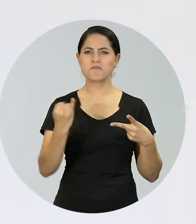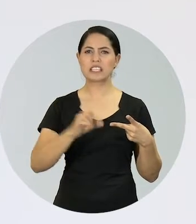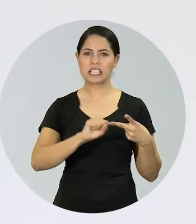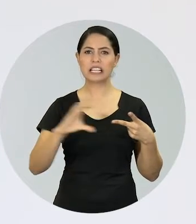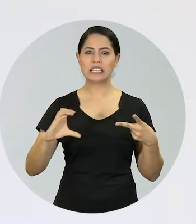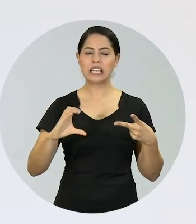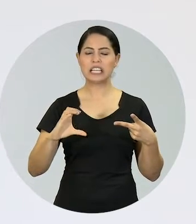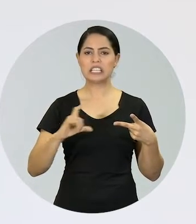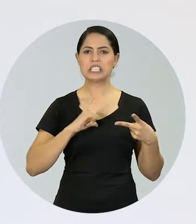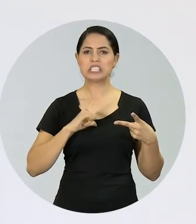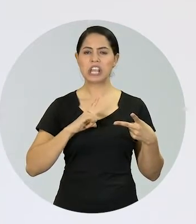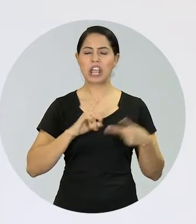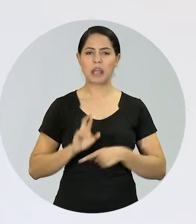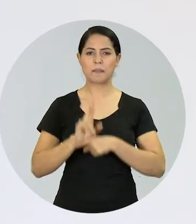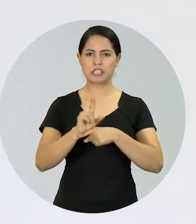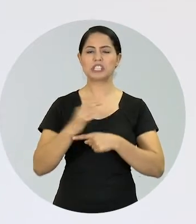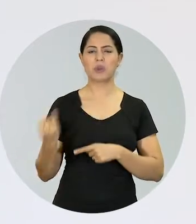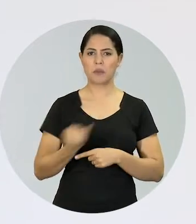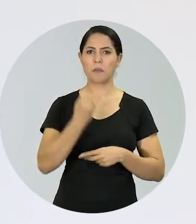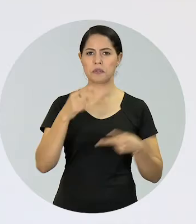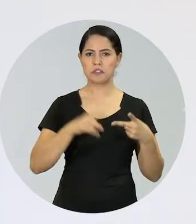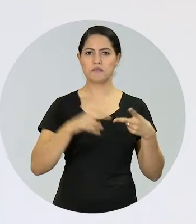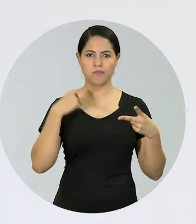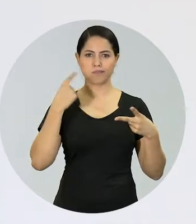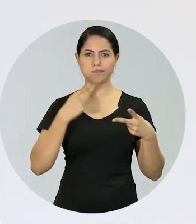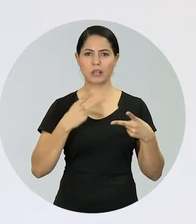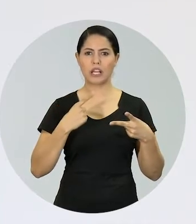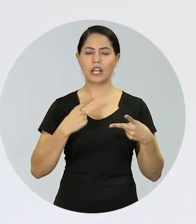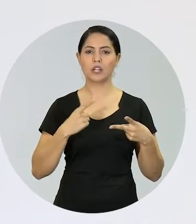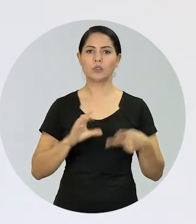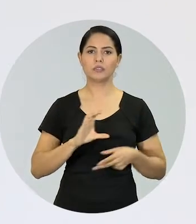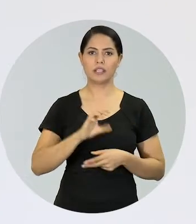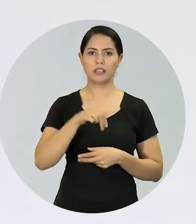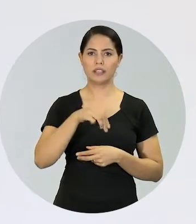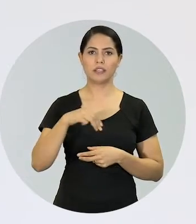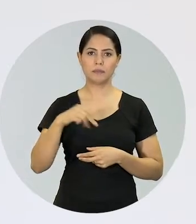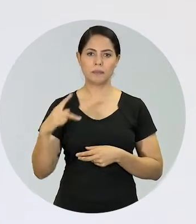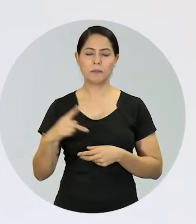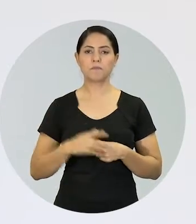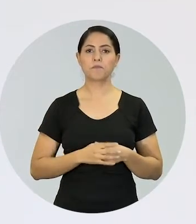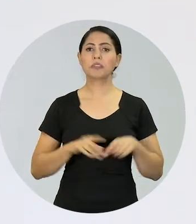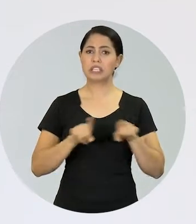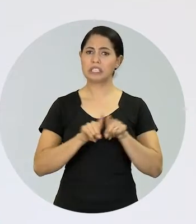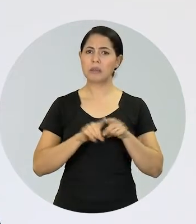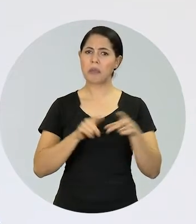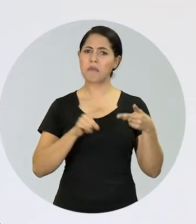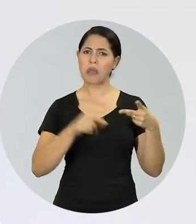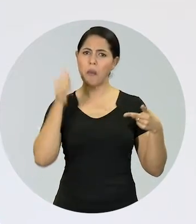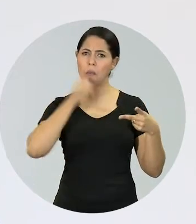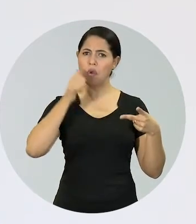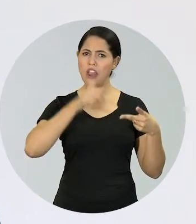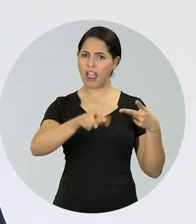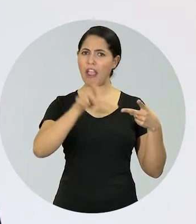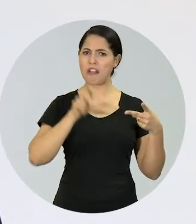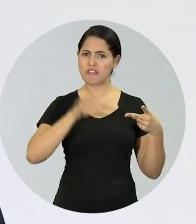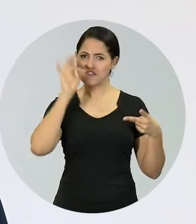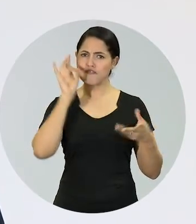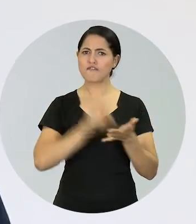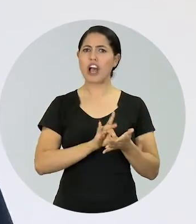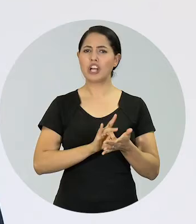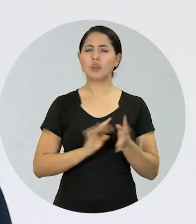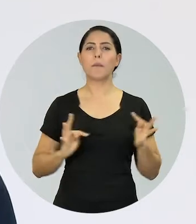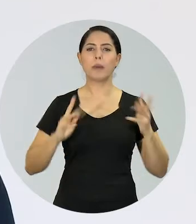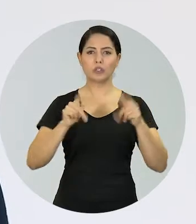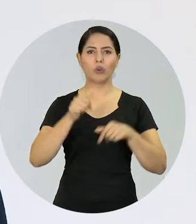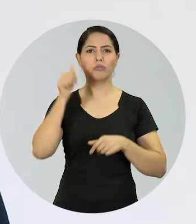advocacia catarinense sente-se honrada em representar a advocacia nacional no âmbito do Conselho Nacional do Ministério Público. Também uma honra ter uma mulher